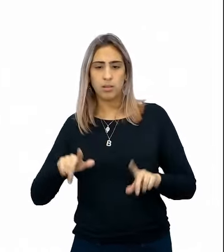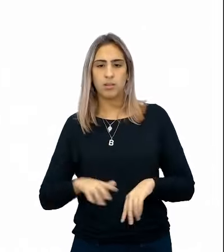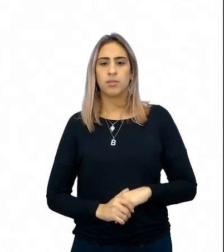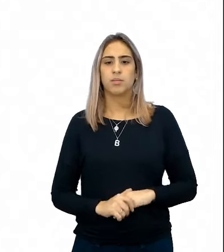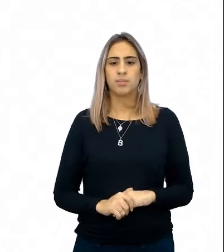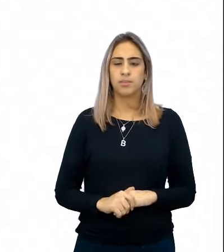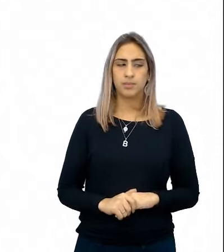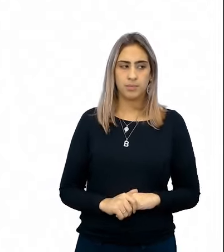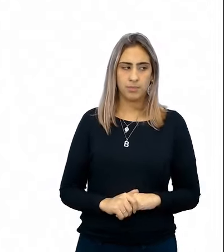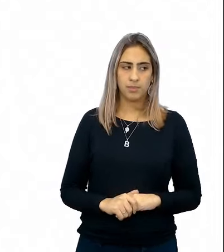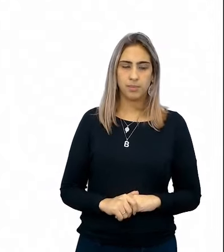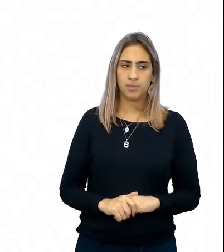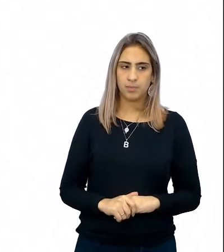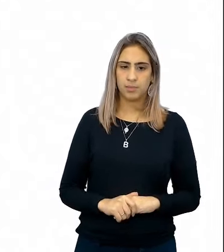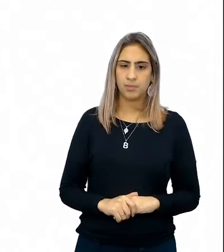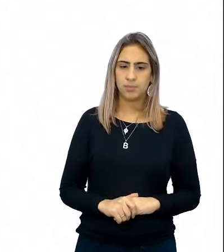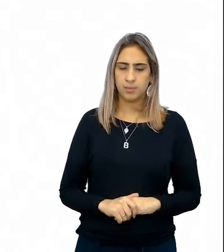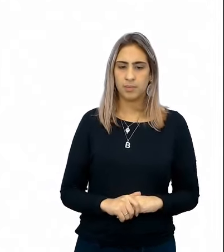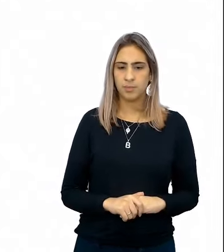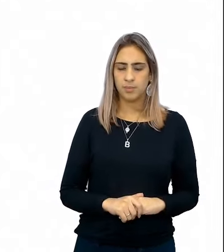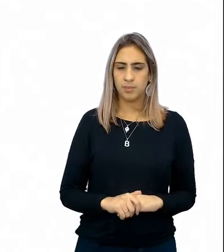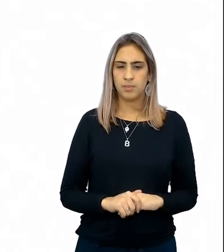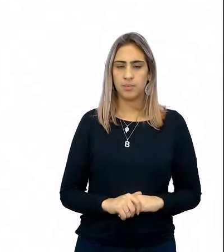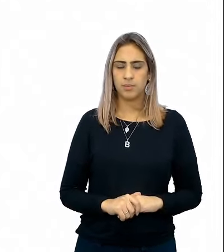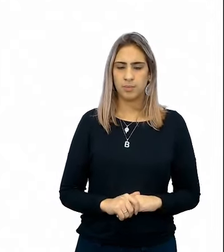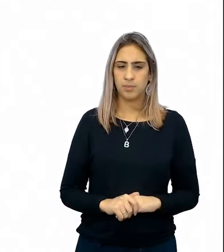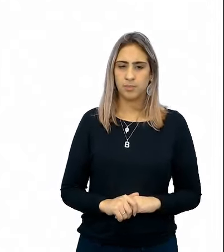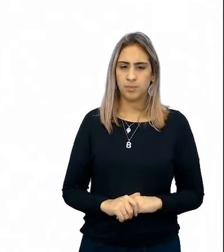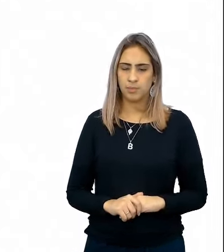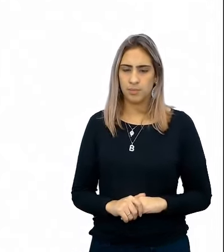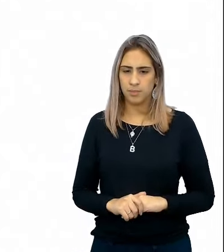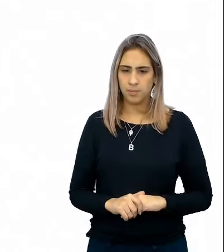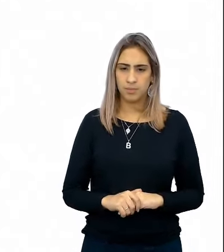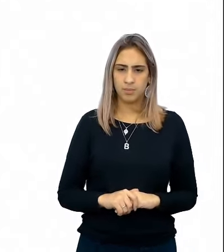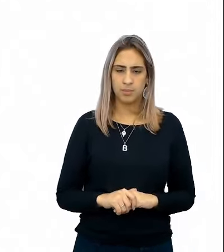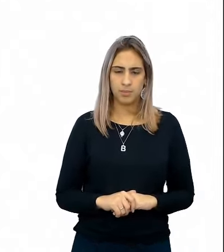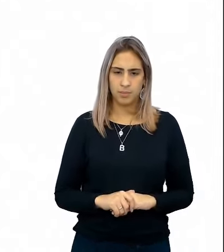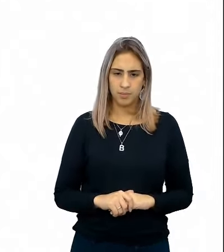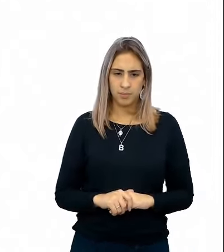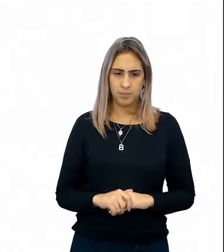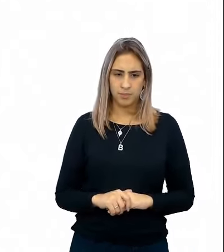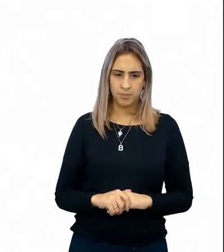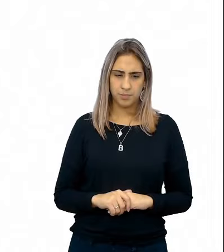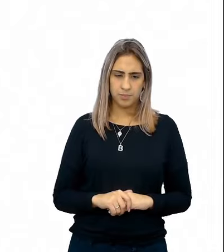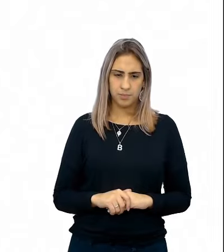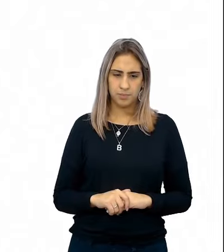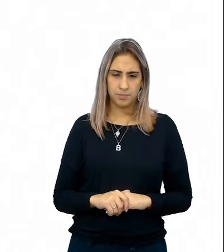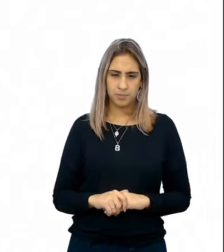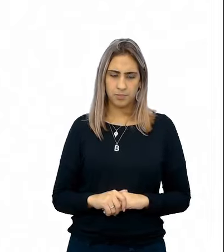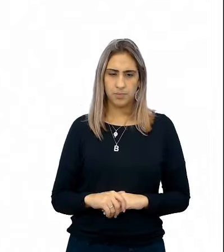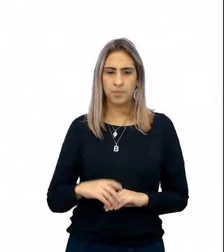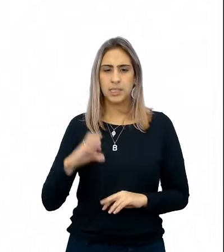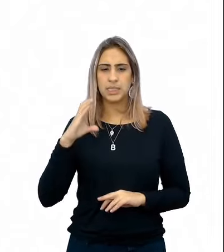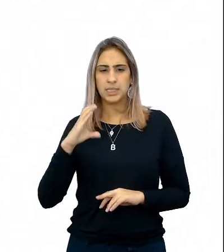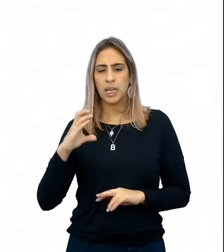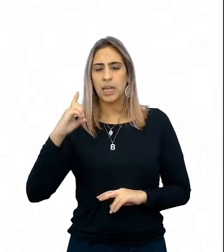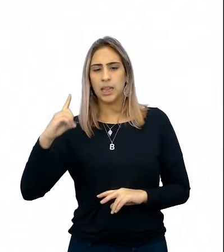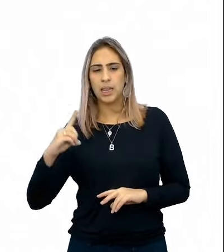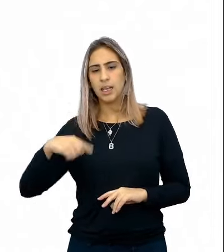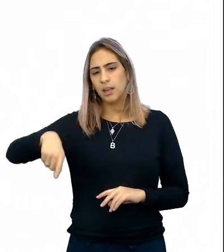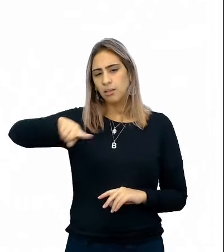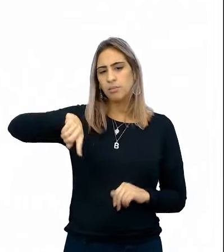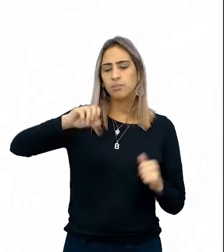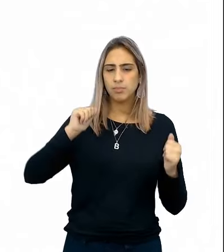somente. Nos itens C e D, a mesma coisa no item B, né? Nos itens C e D, eles devem